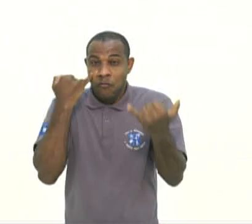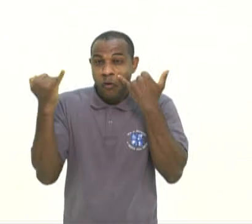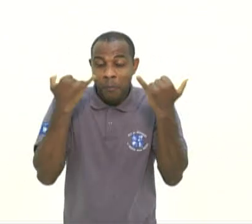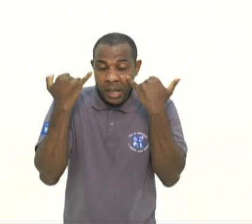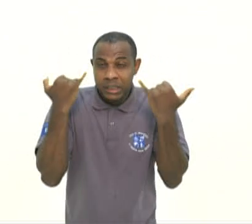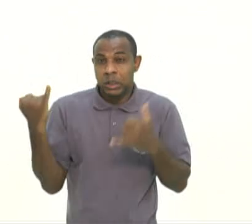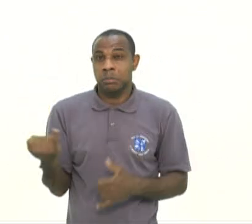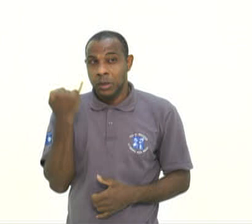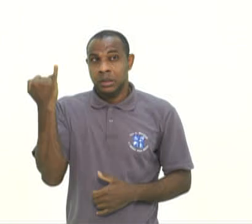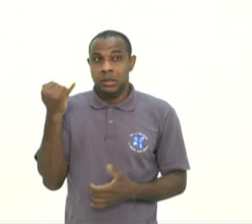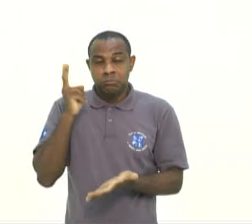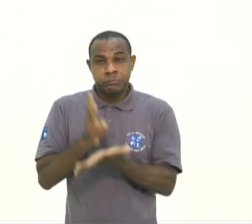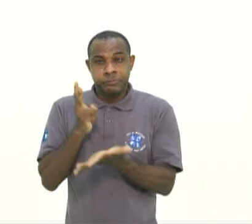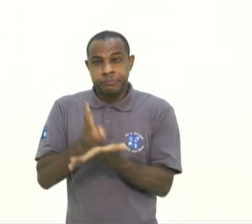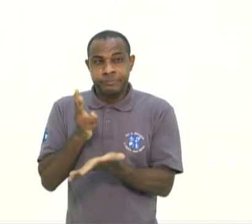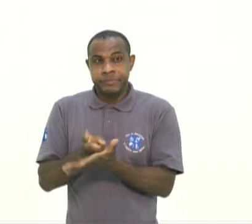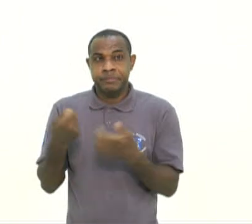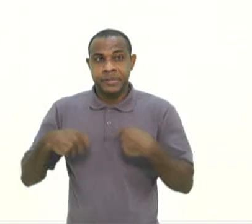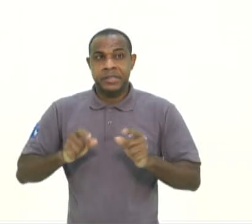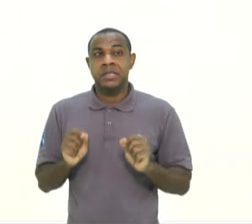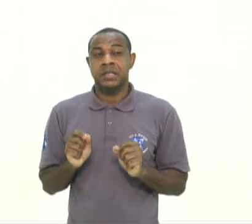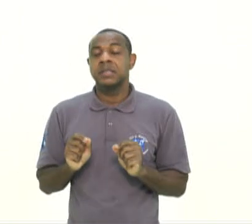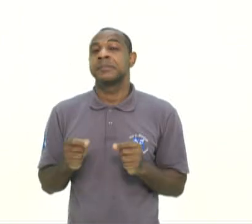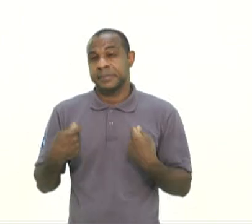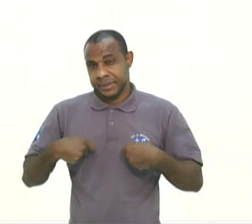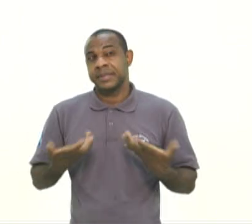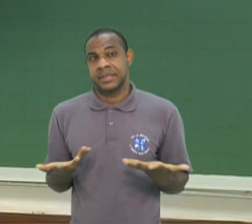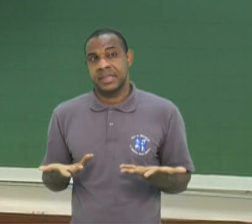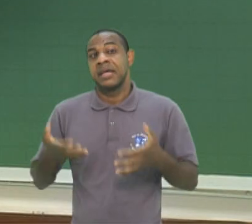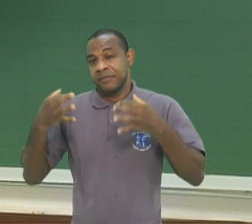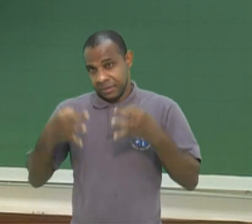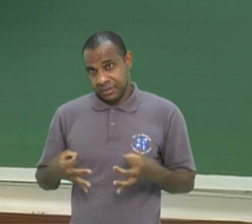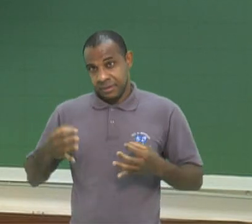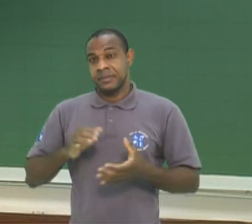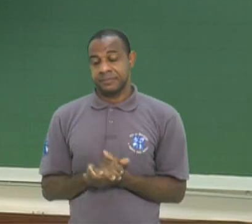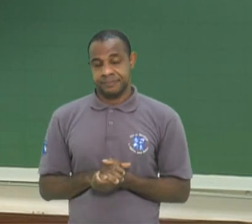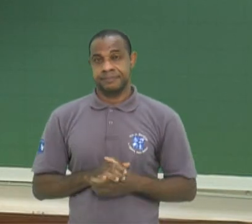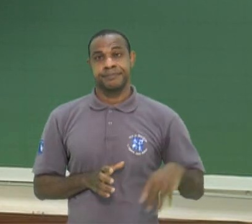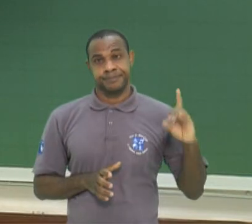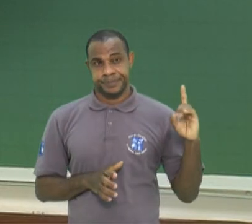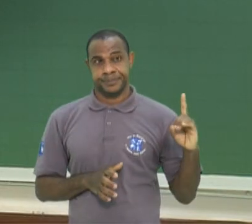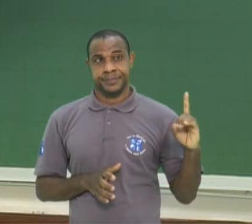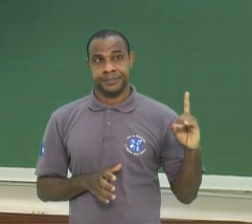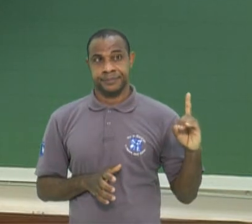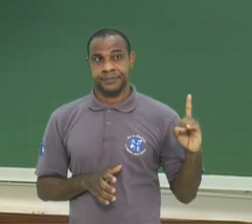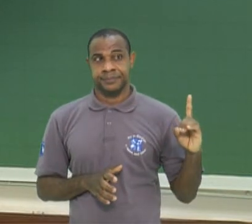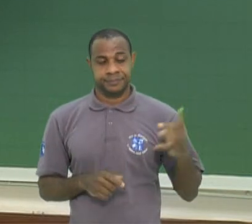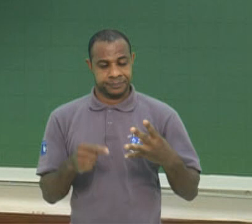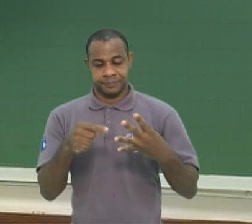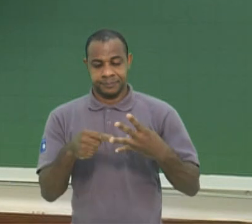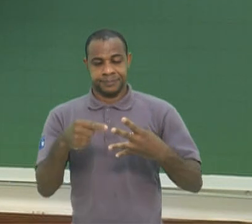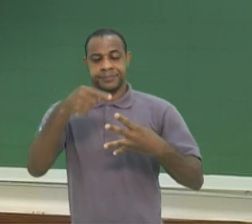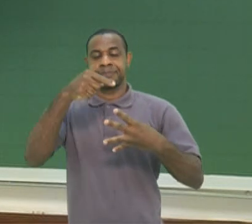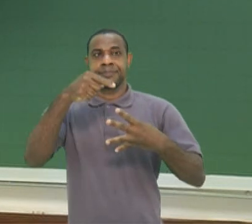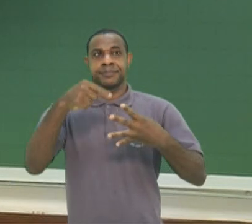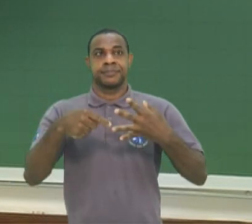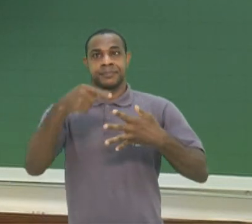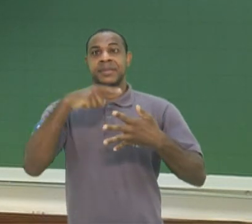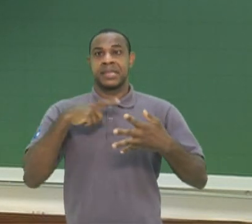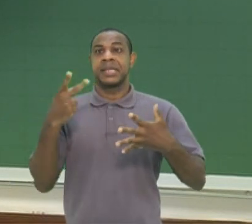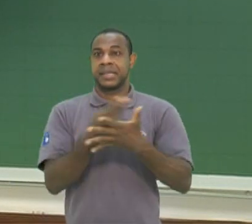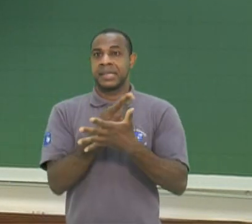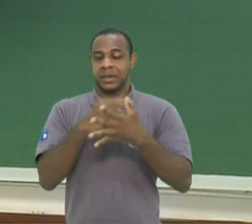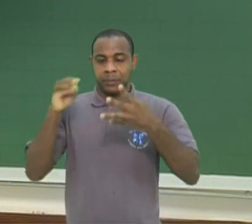informação constantes, é a afirmação correta desse exercício. As demais, algum erro ela